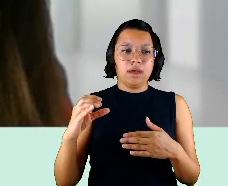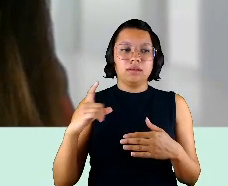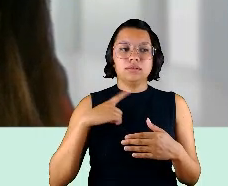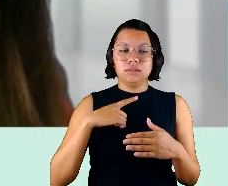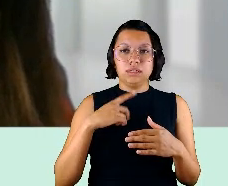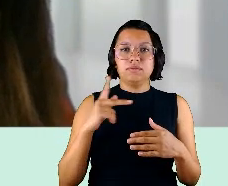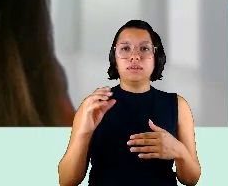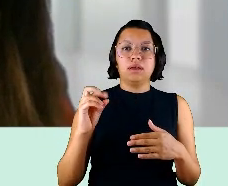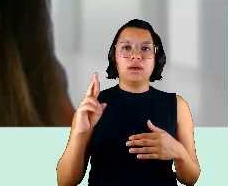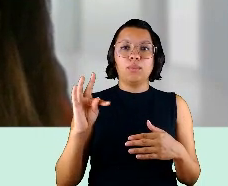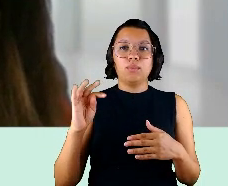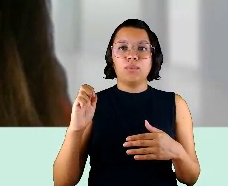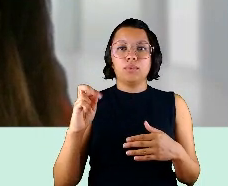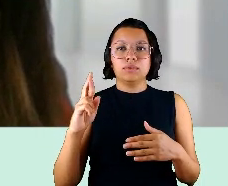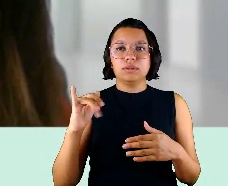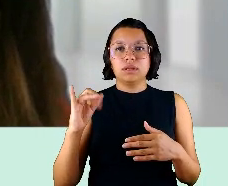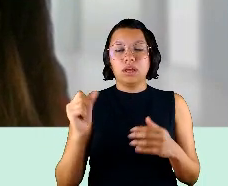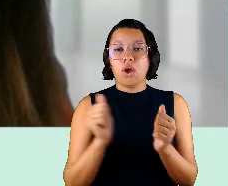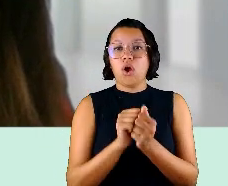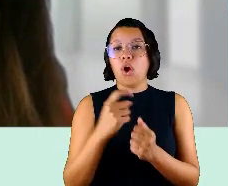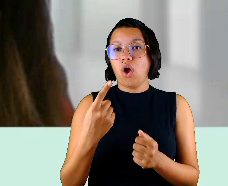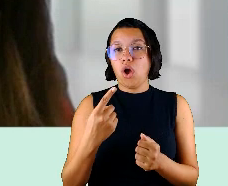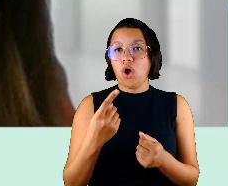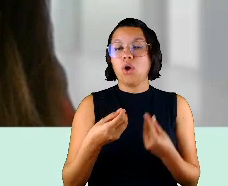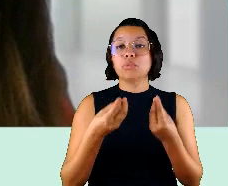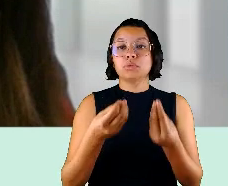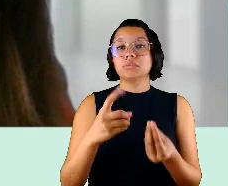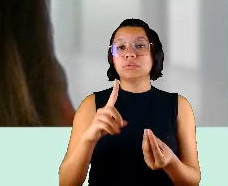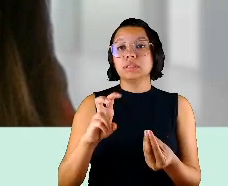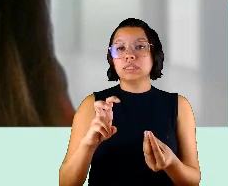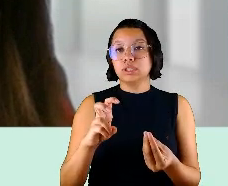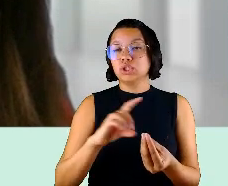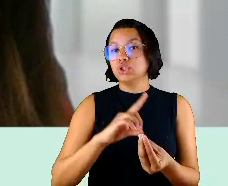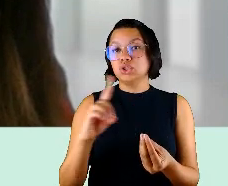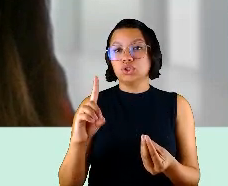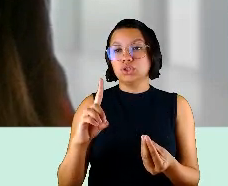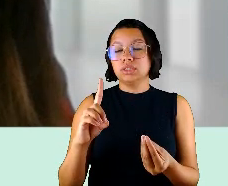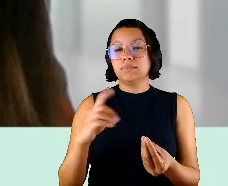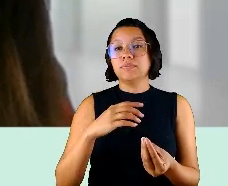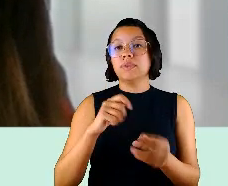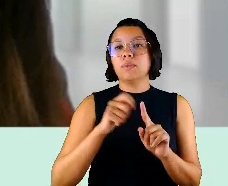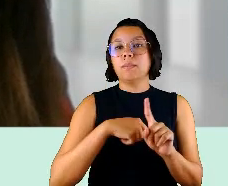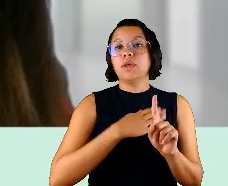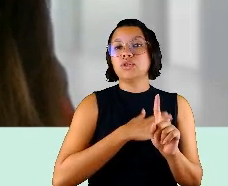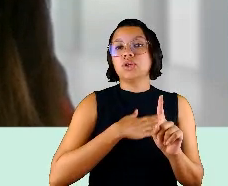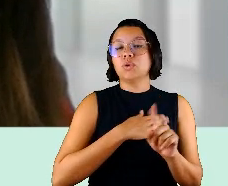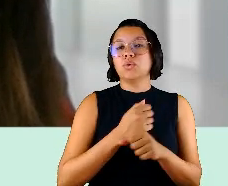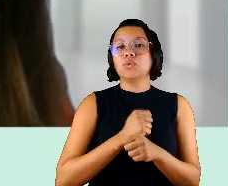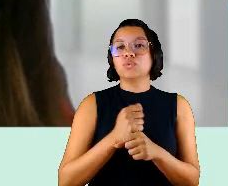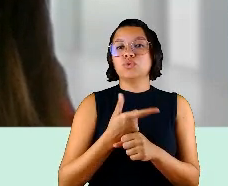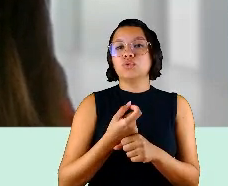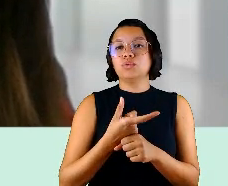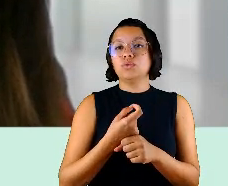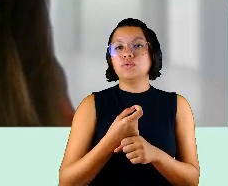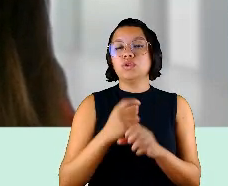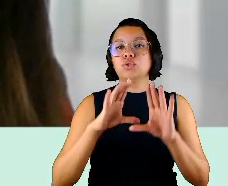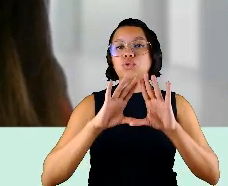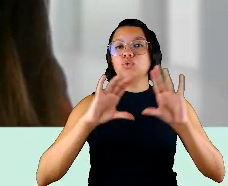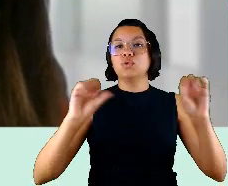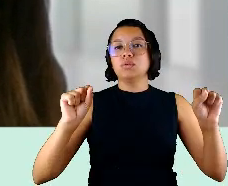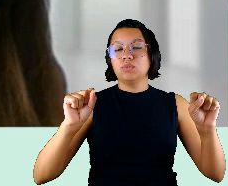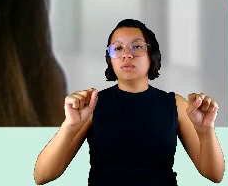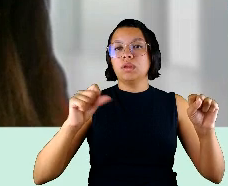portaria conjunta 1, dando 15 dias. Em agosto de 2020, o tribunal baixou